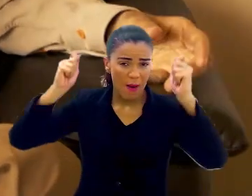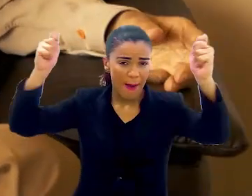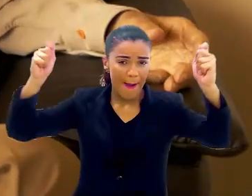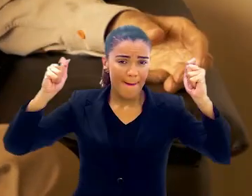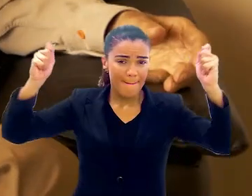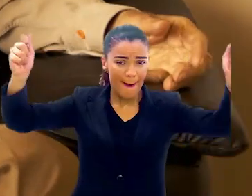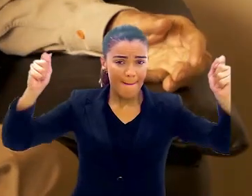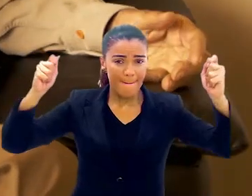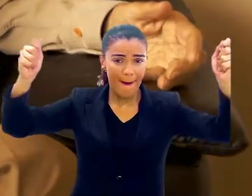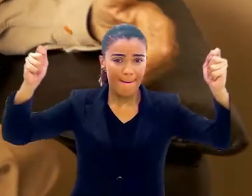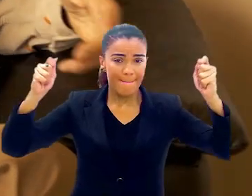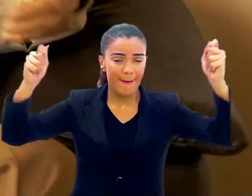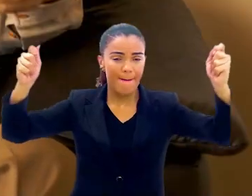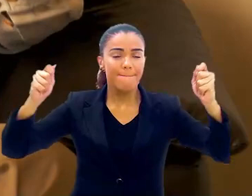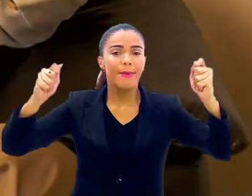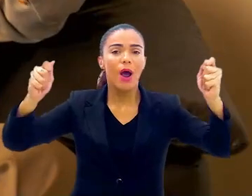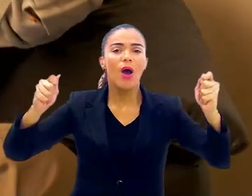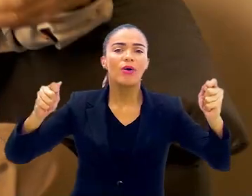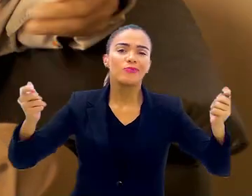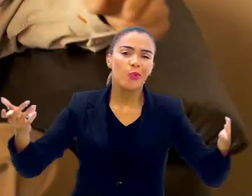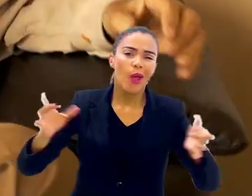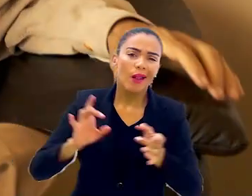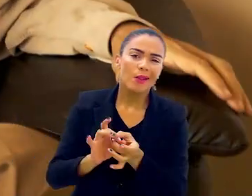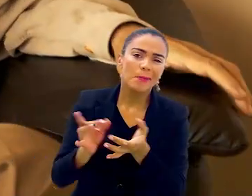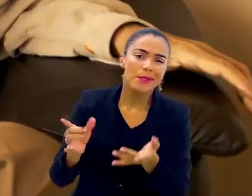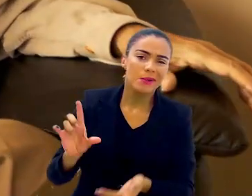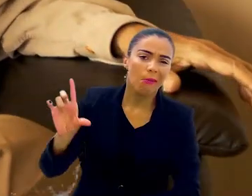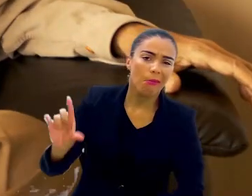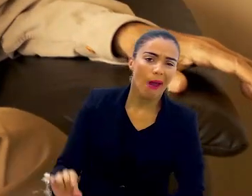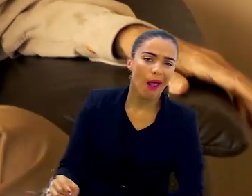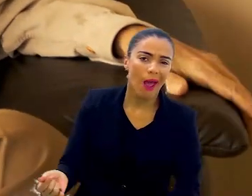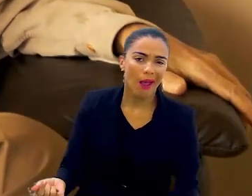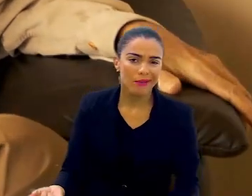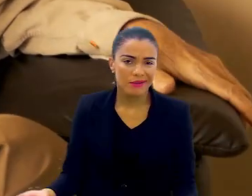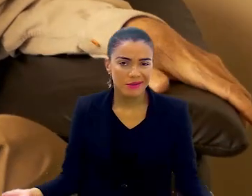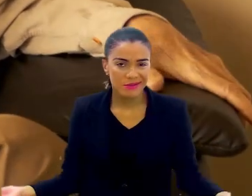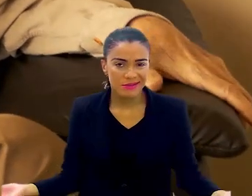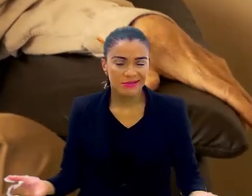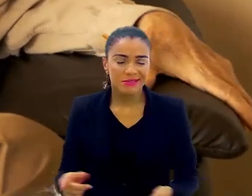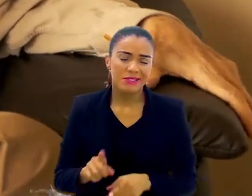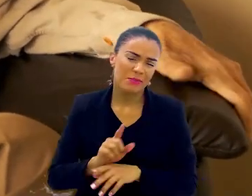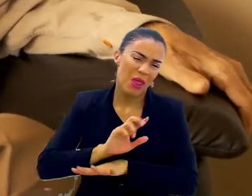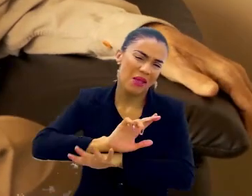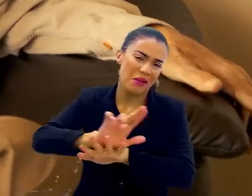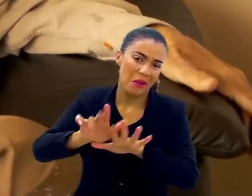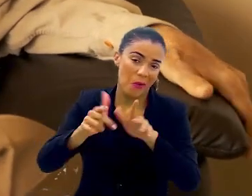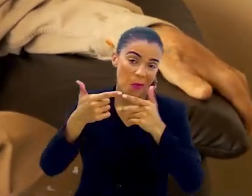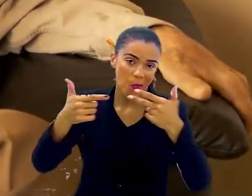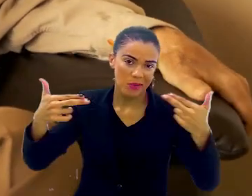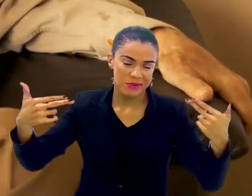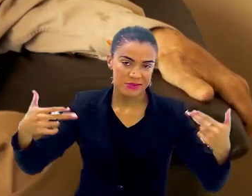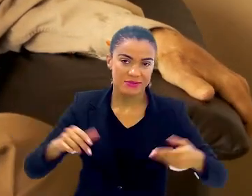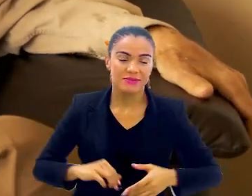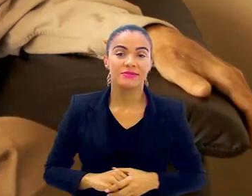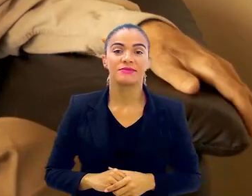reivindicando uma alimentação mais barata e outras determinadas coisas.